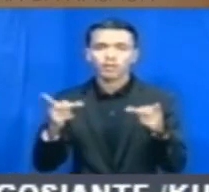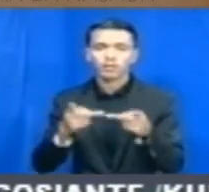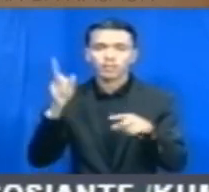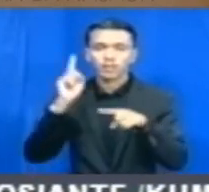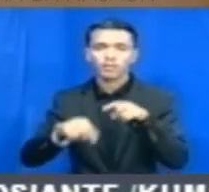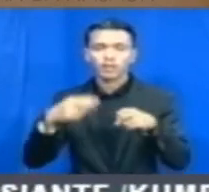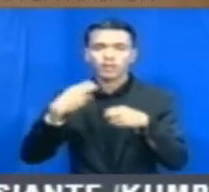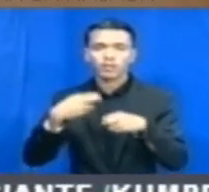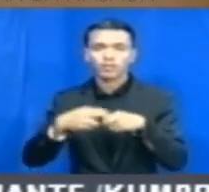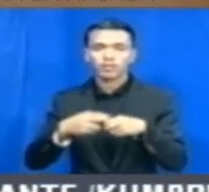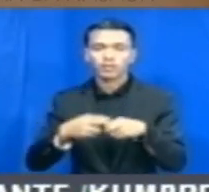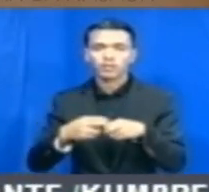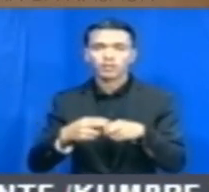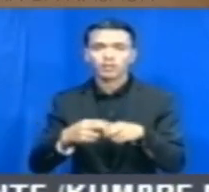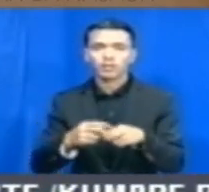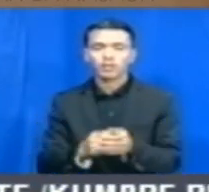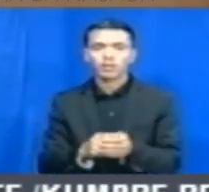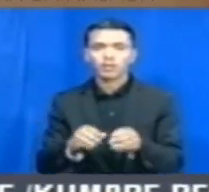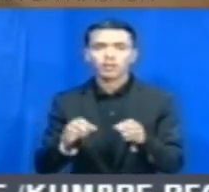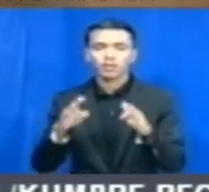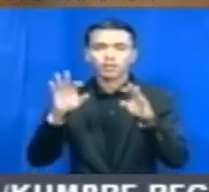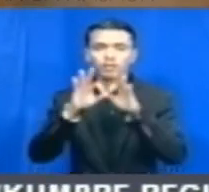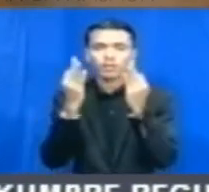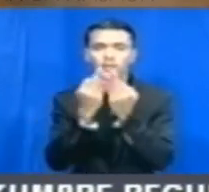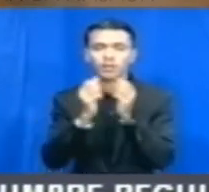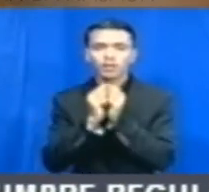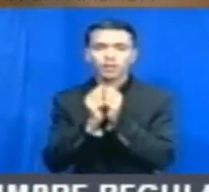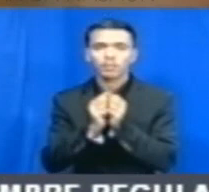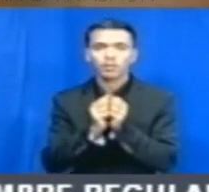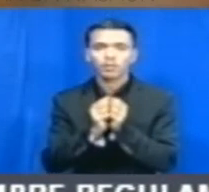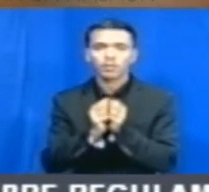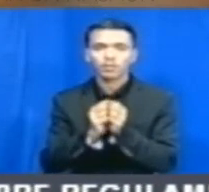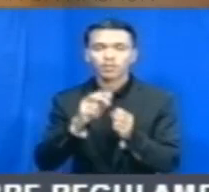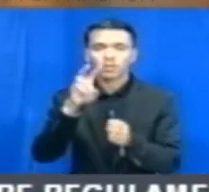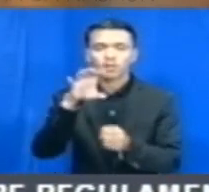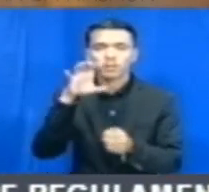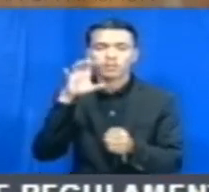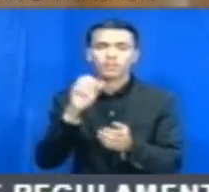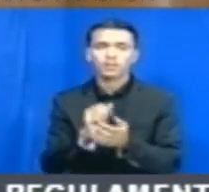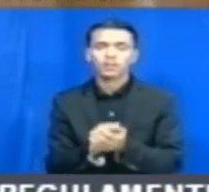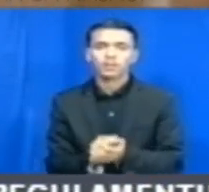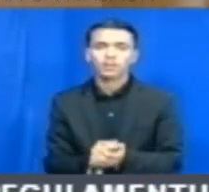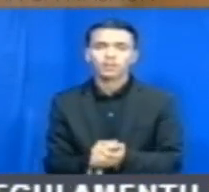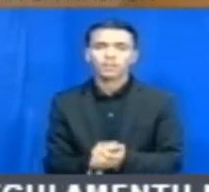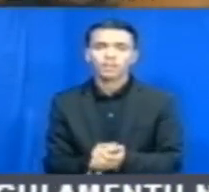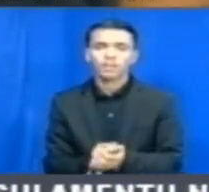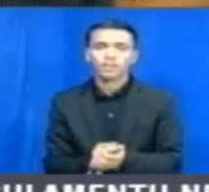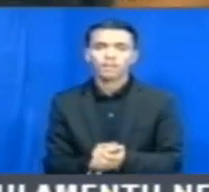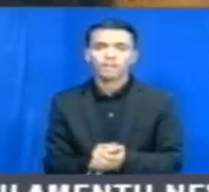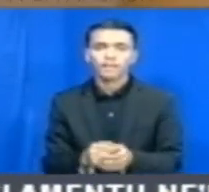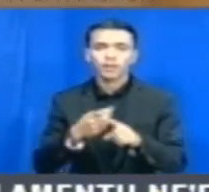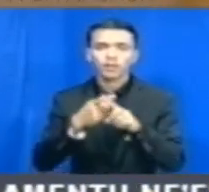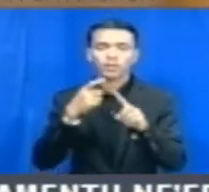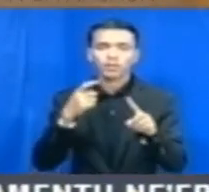riesgo. En el total, no cae en el balo, amenaza ni 32 de su familia. Quase, quase, si